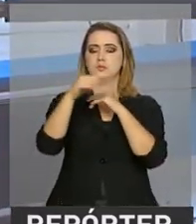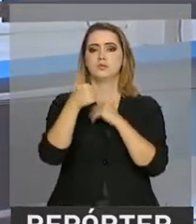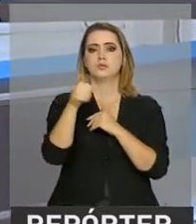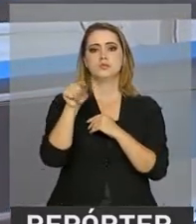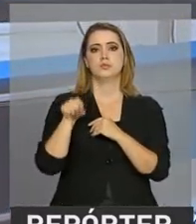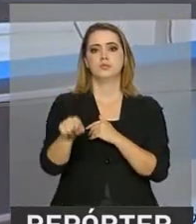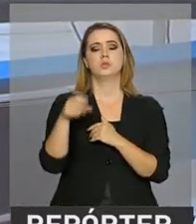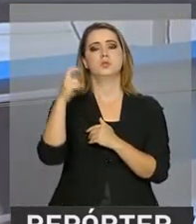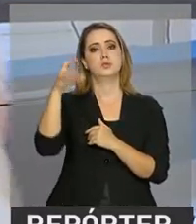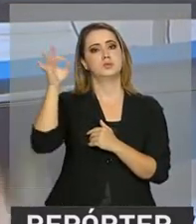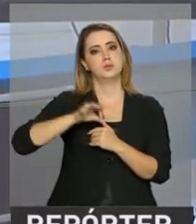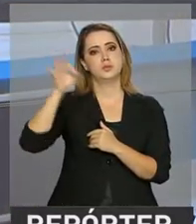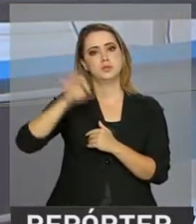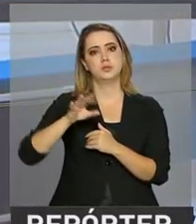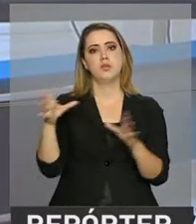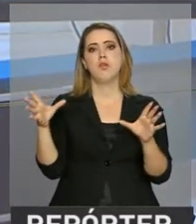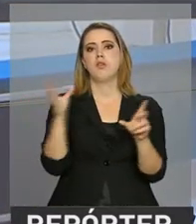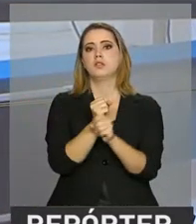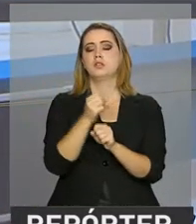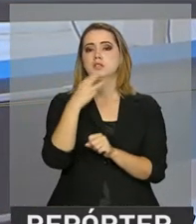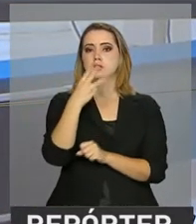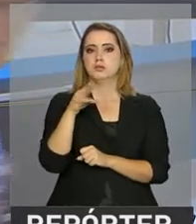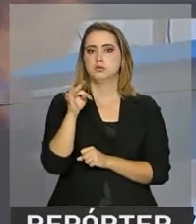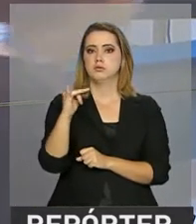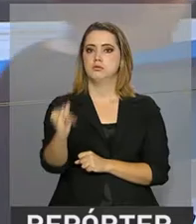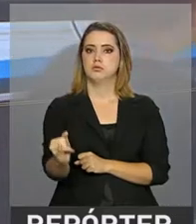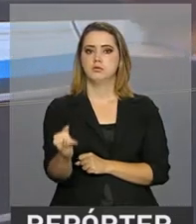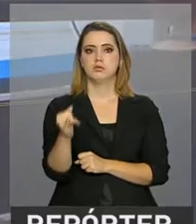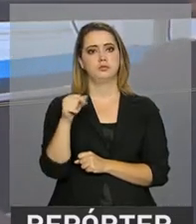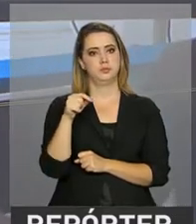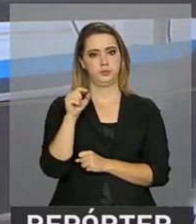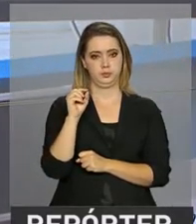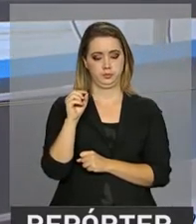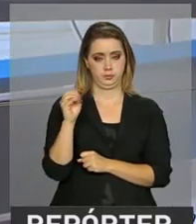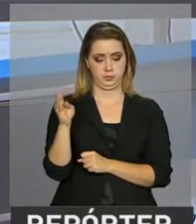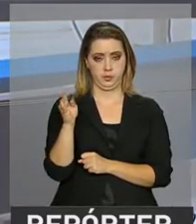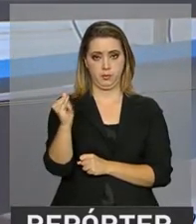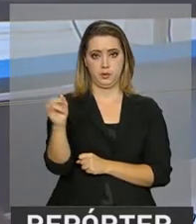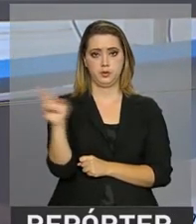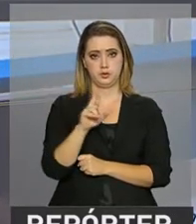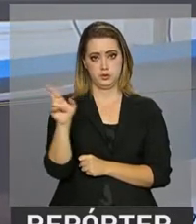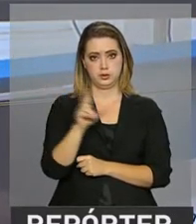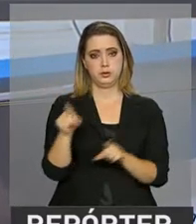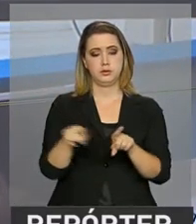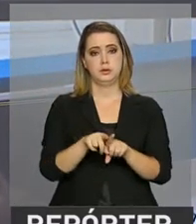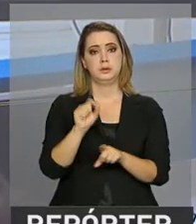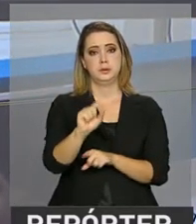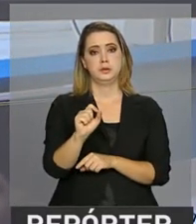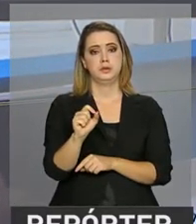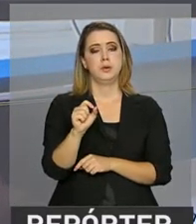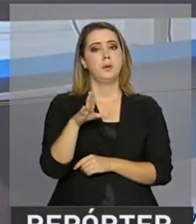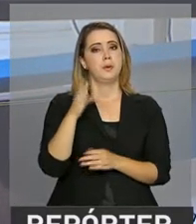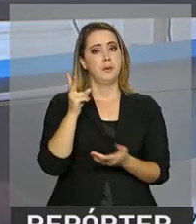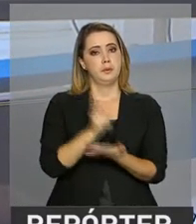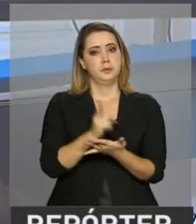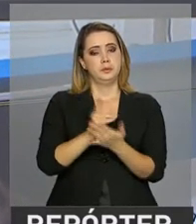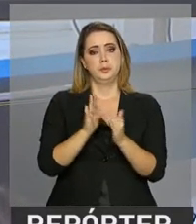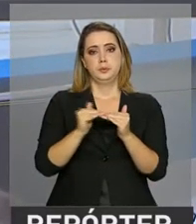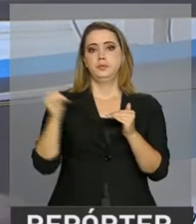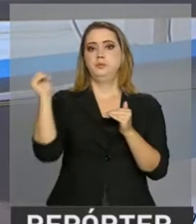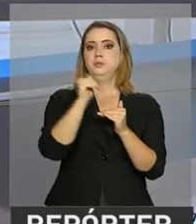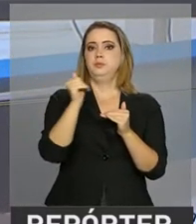se fechando o ano em 3 trilhões e 113 bilhões de reais mas mesmo com o aumento o resultado ficou dentro do previsto pelo